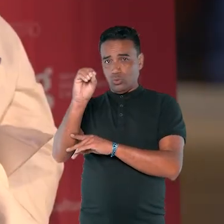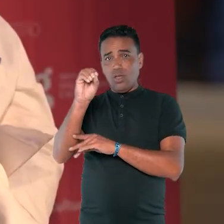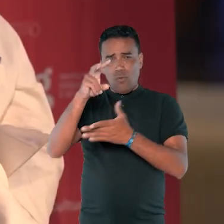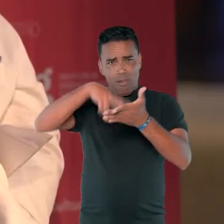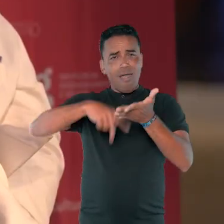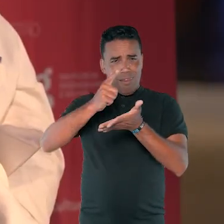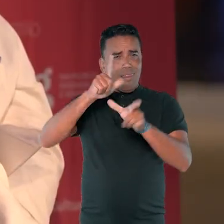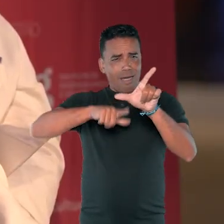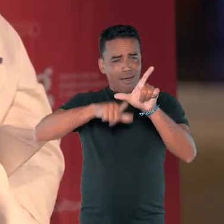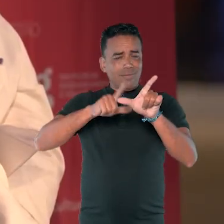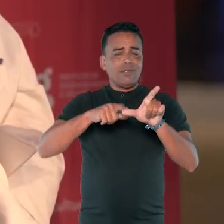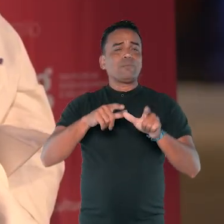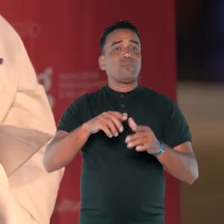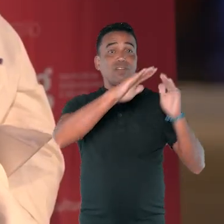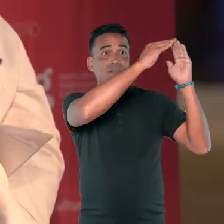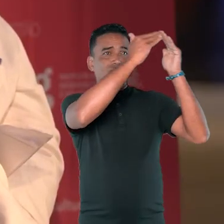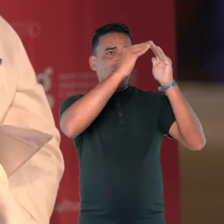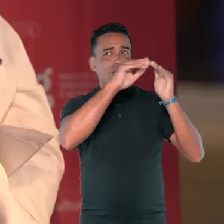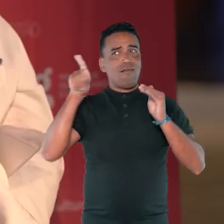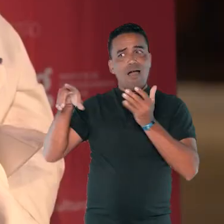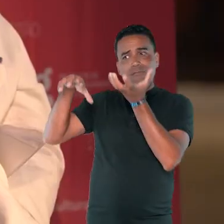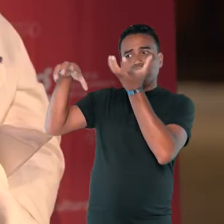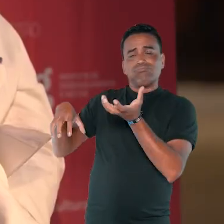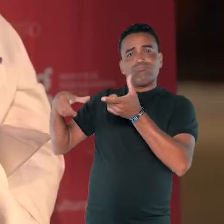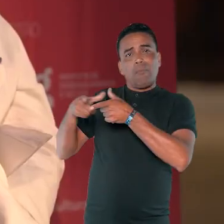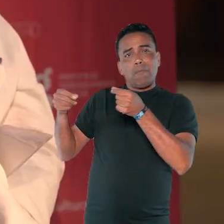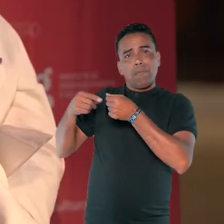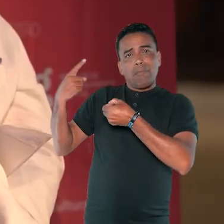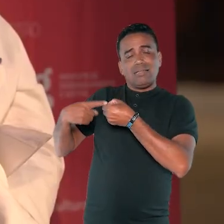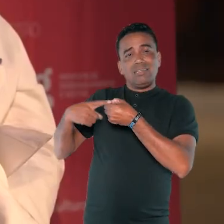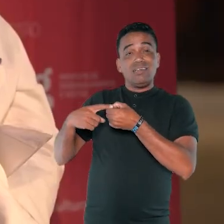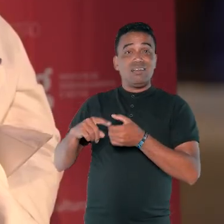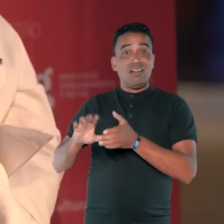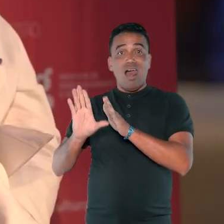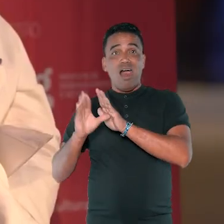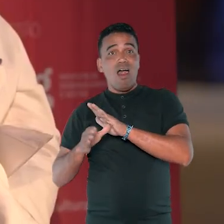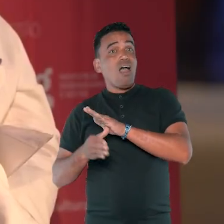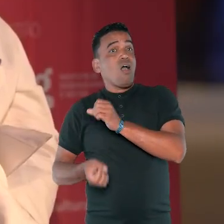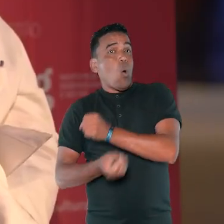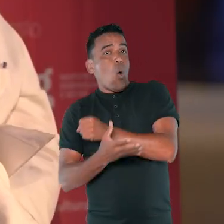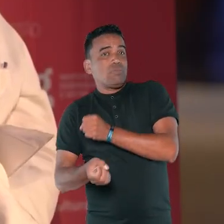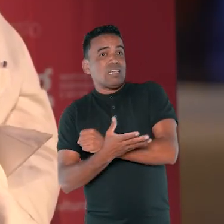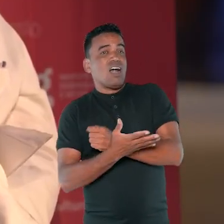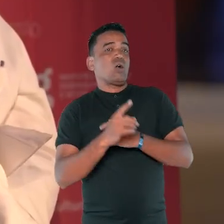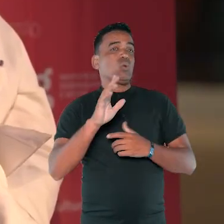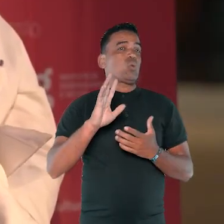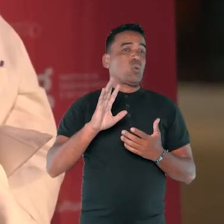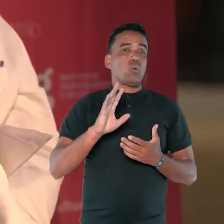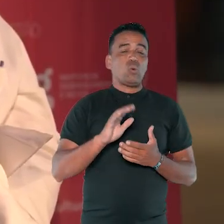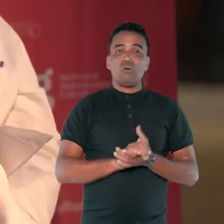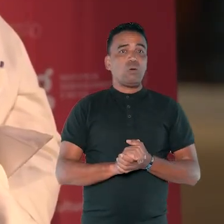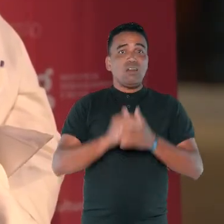sobre isso. Nas favelas, no Senado, sujeira para todo lado. Ninguém